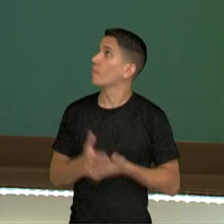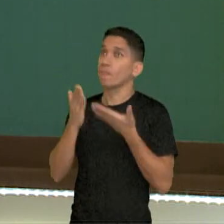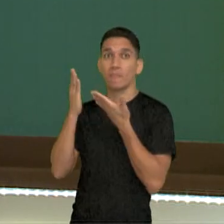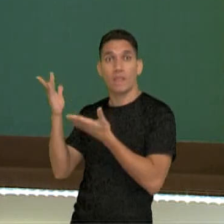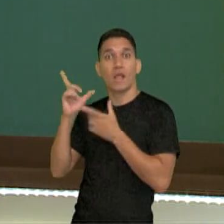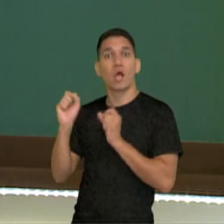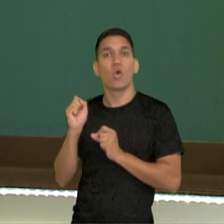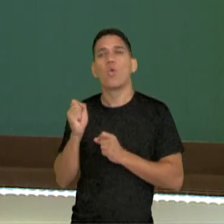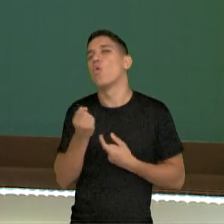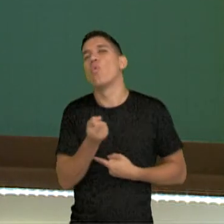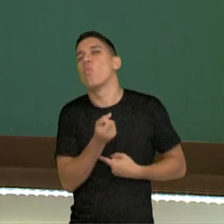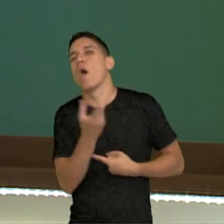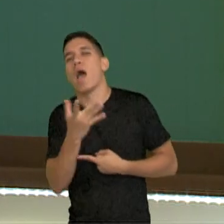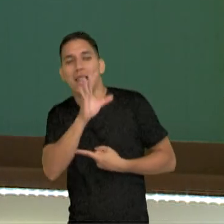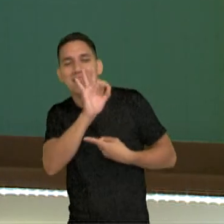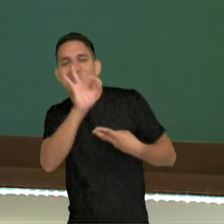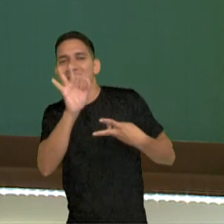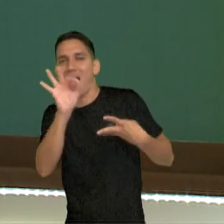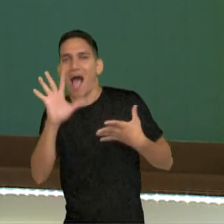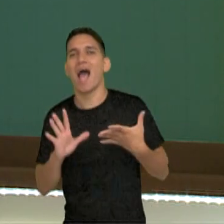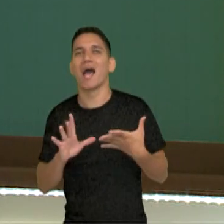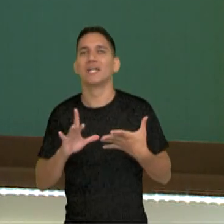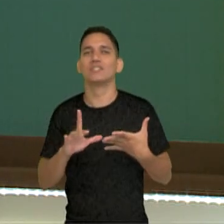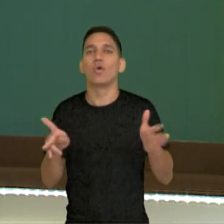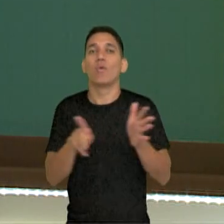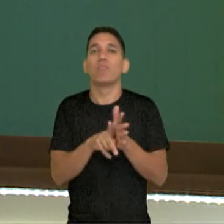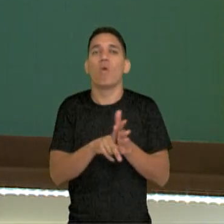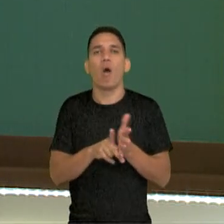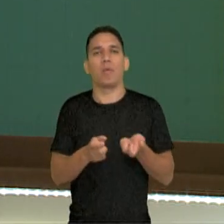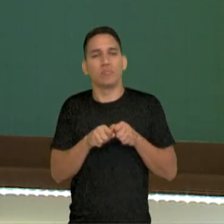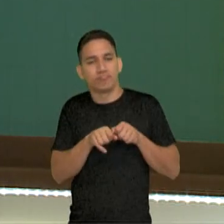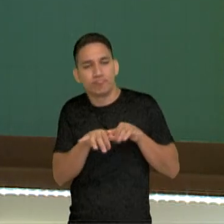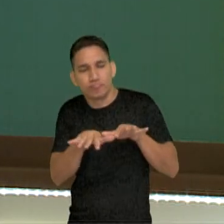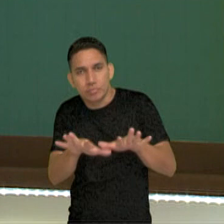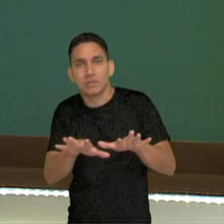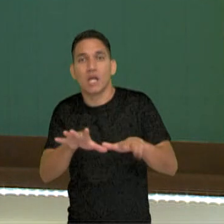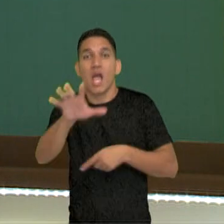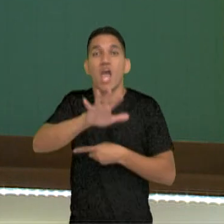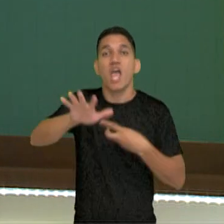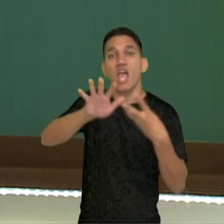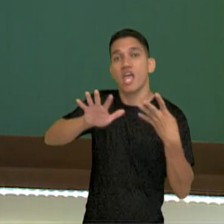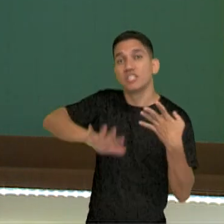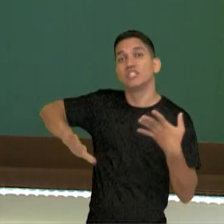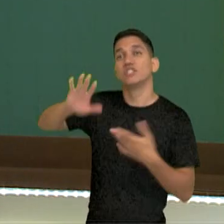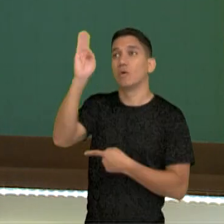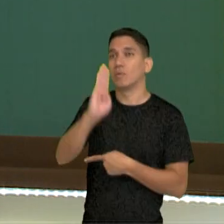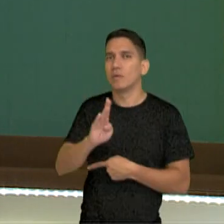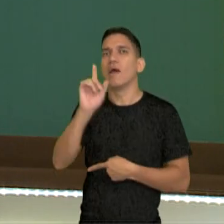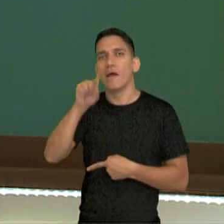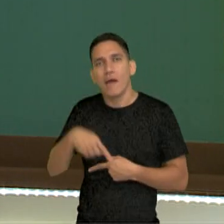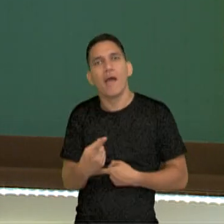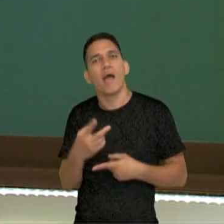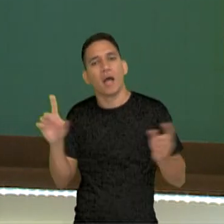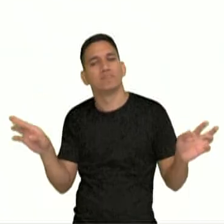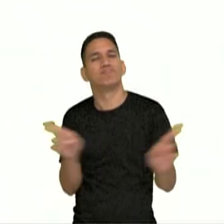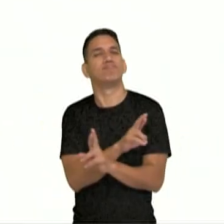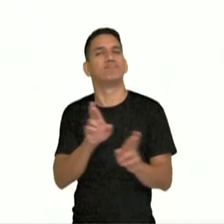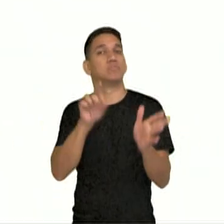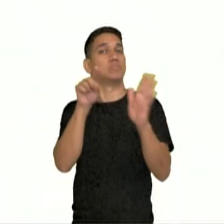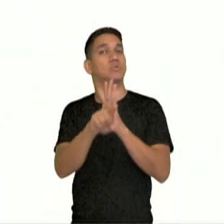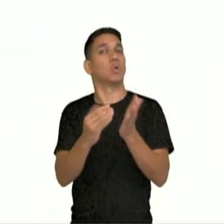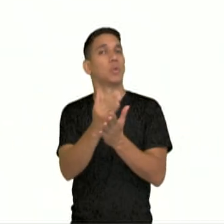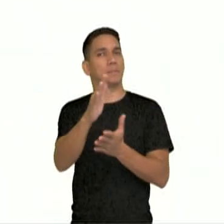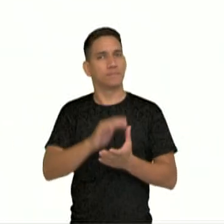de fecundidade em cada região do Brasil, que tem a ver com a perguntinha que a professora fez lá no início. Então,